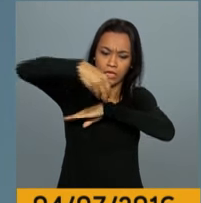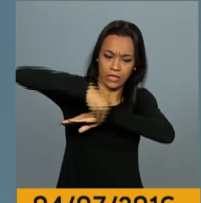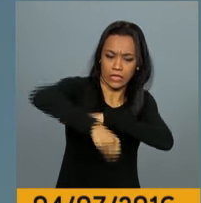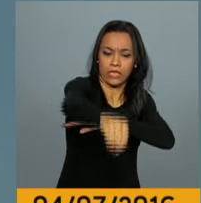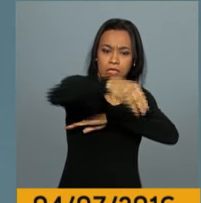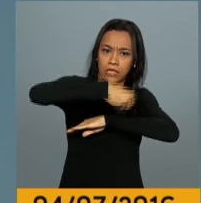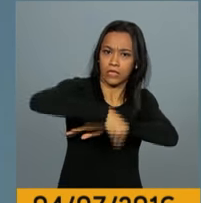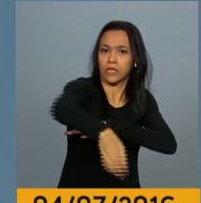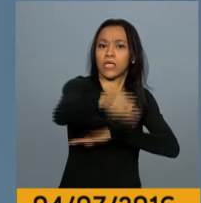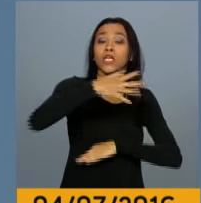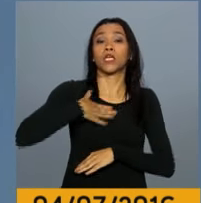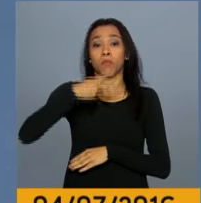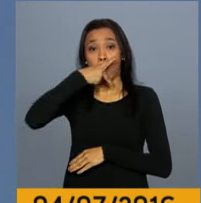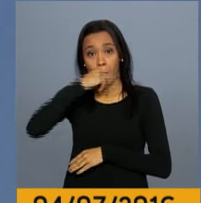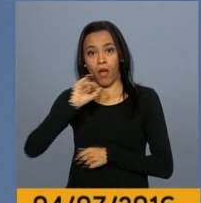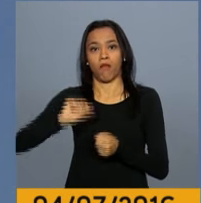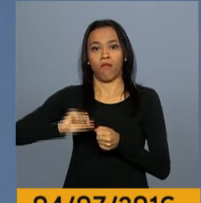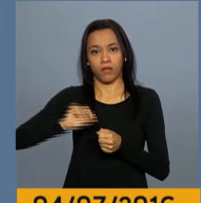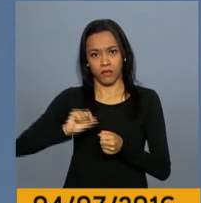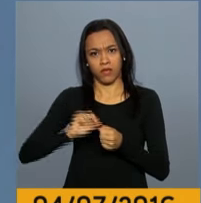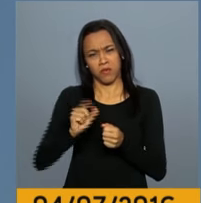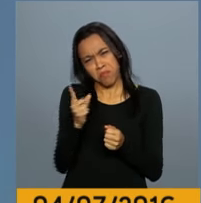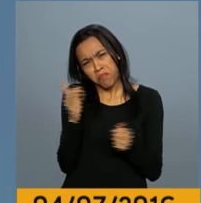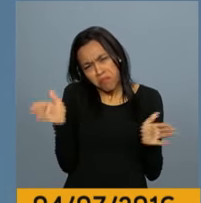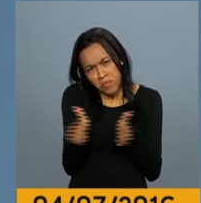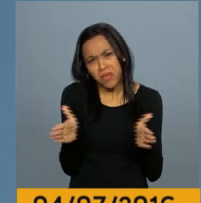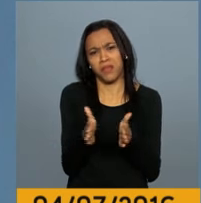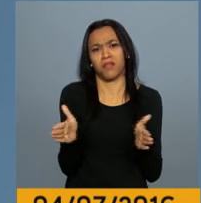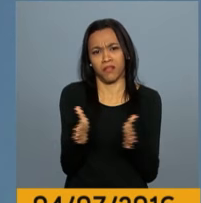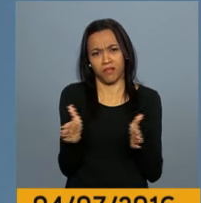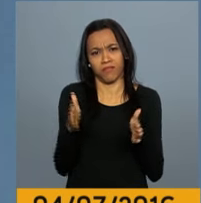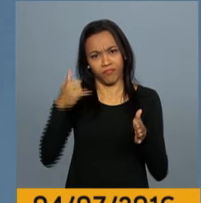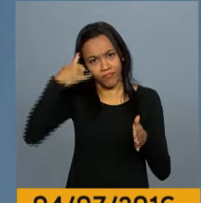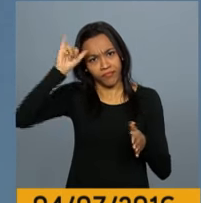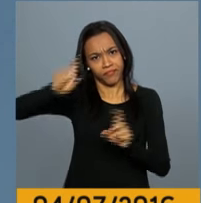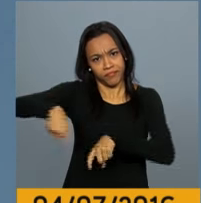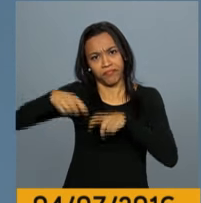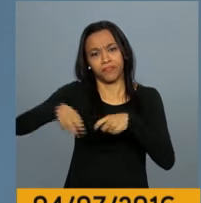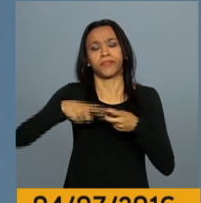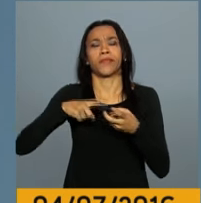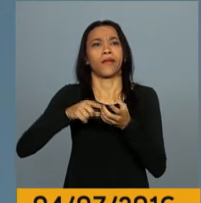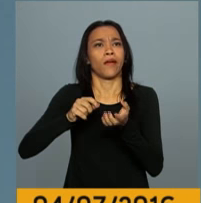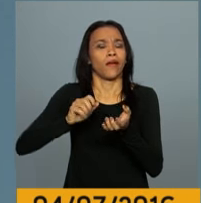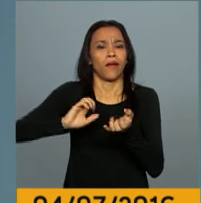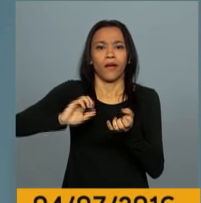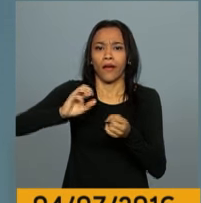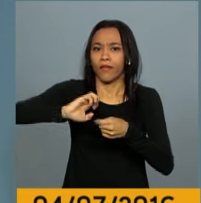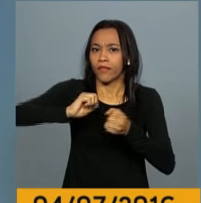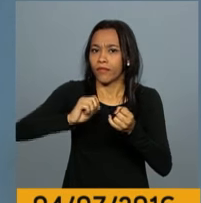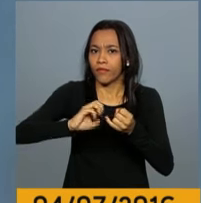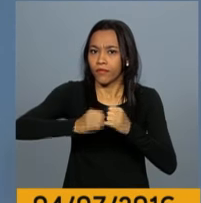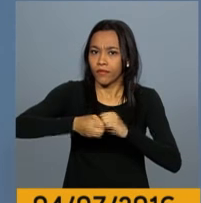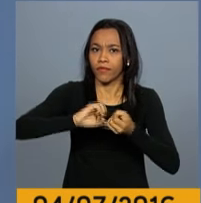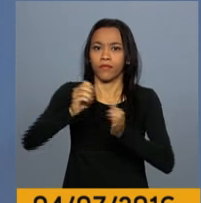pai fazia na chácara, uma pequena fazenda. Feijão, arroz, café,